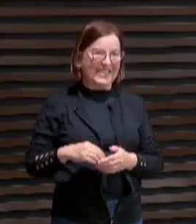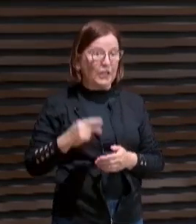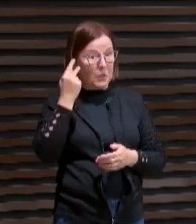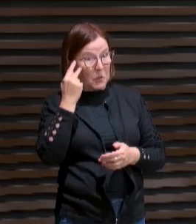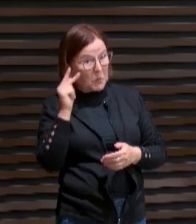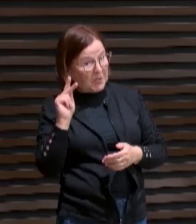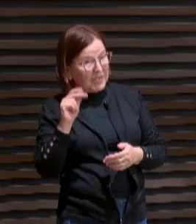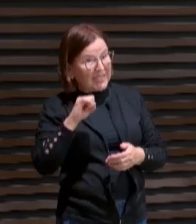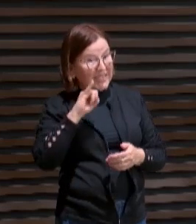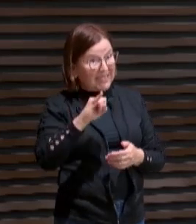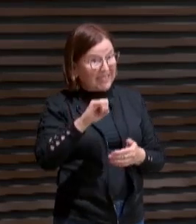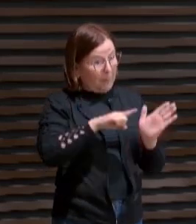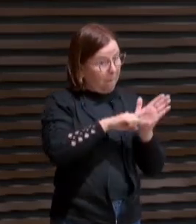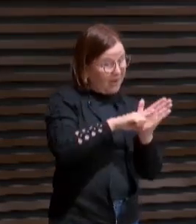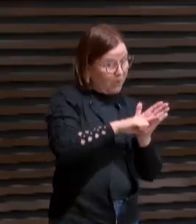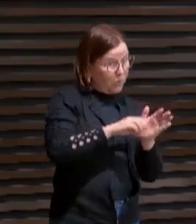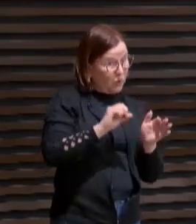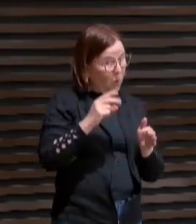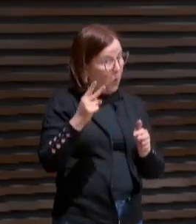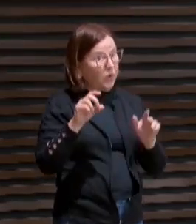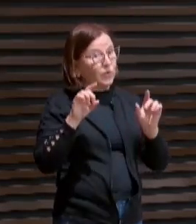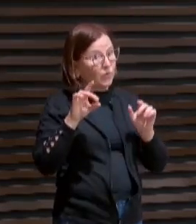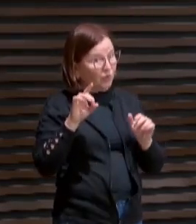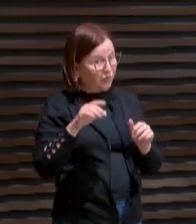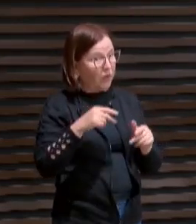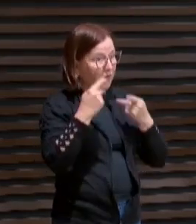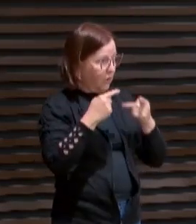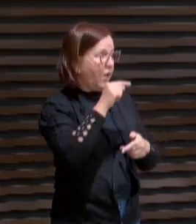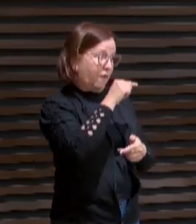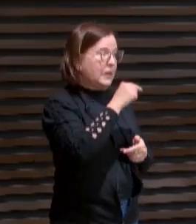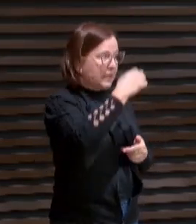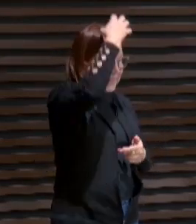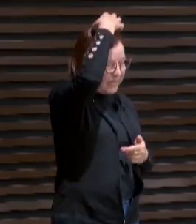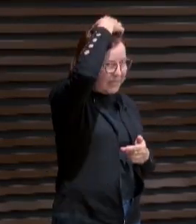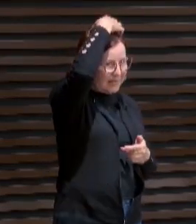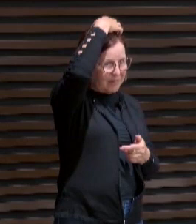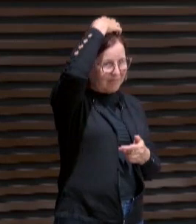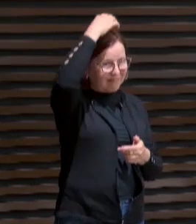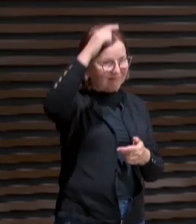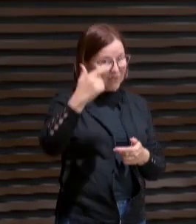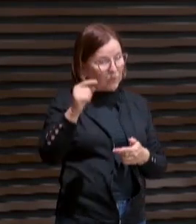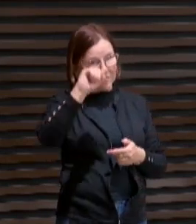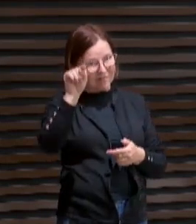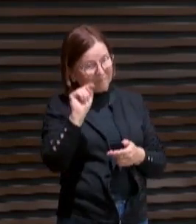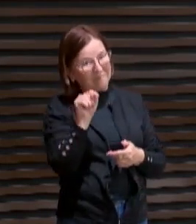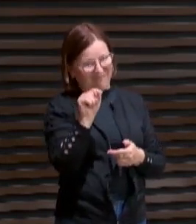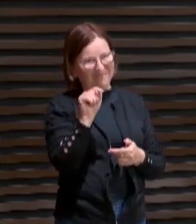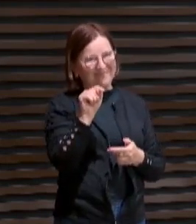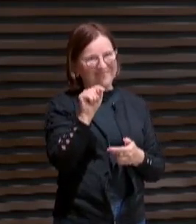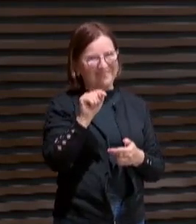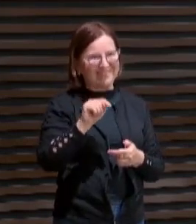a pontuação como nós costumamos. Às vezes ela não aparece, é apenas uma questão